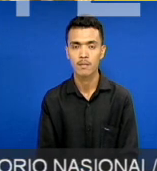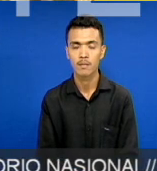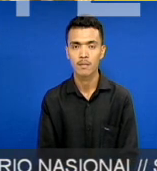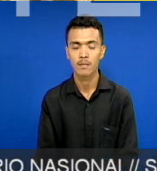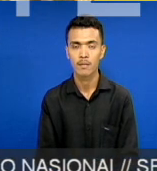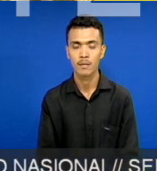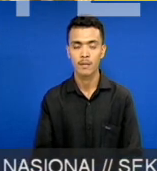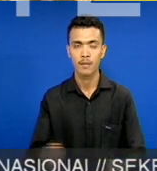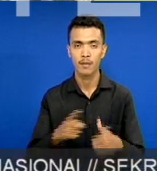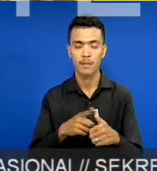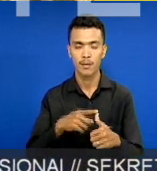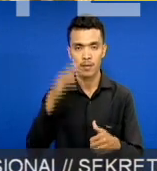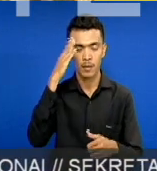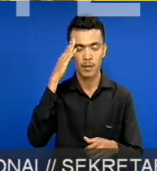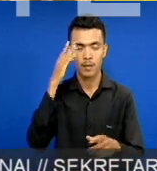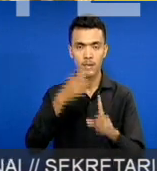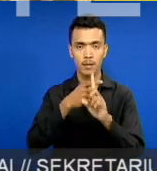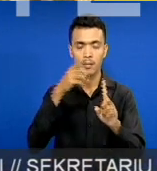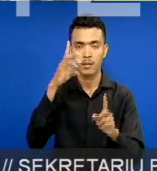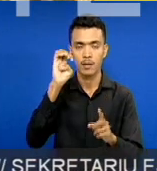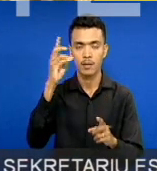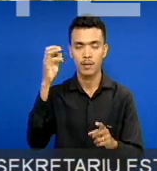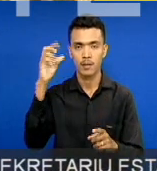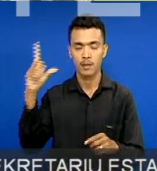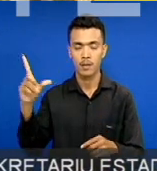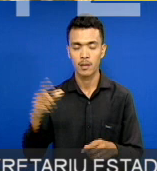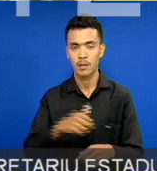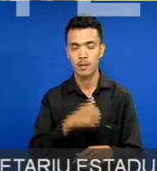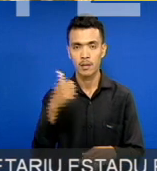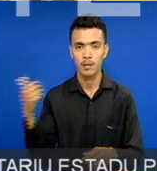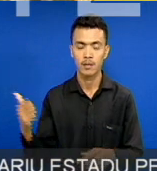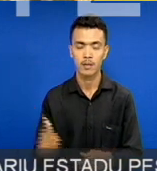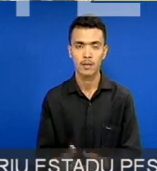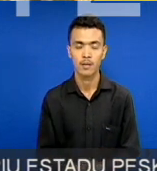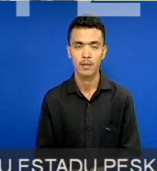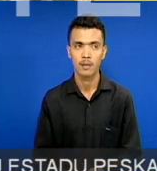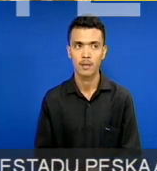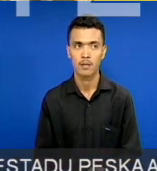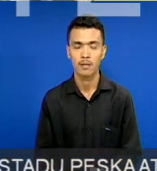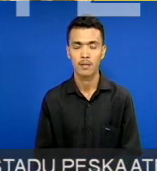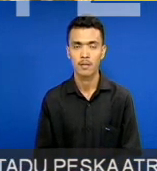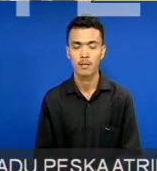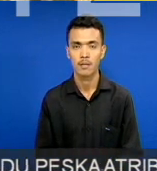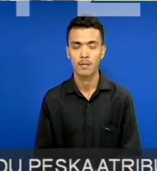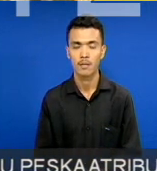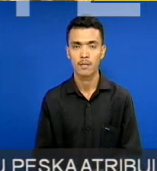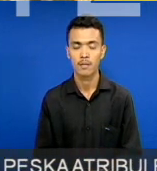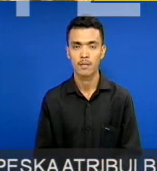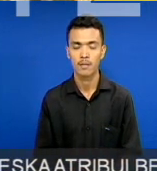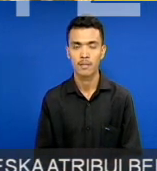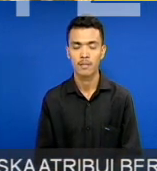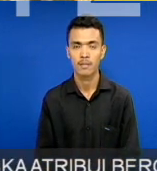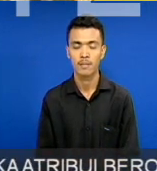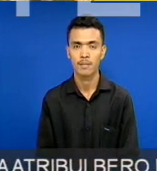tel depois para tel aran alorando sirene resolve ida selo intencionalmente nia nau aí aí